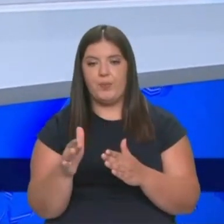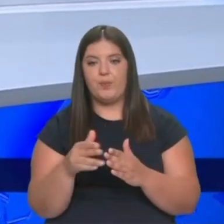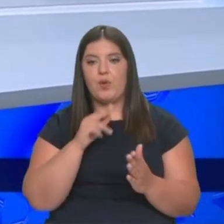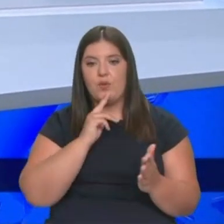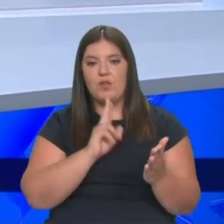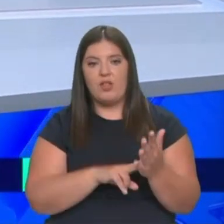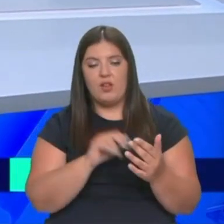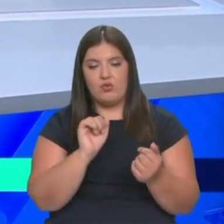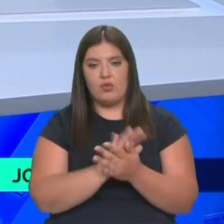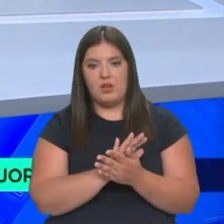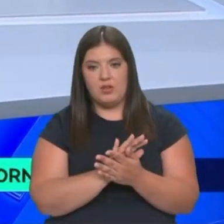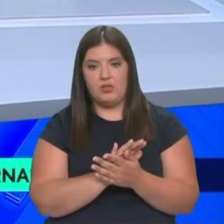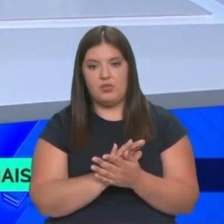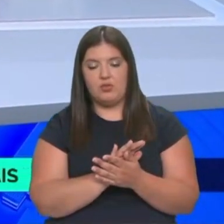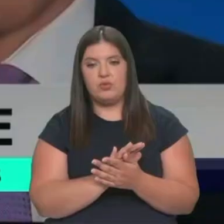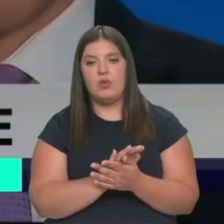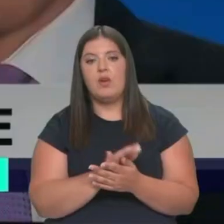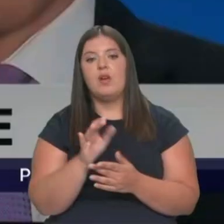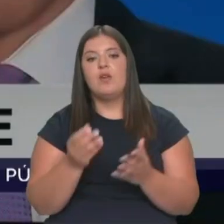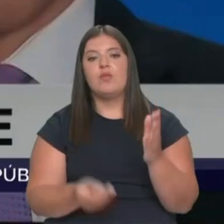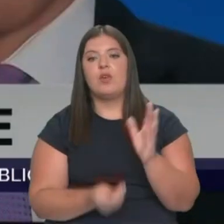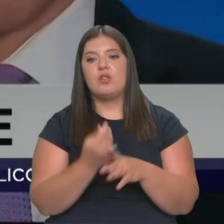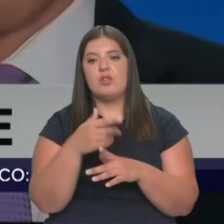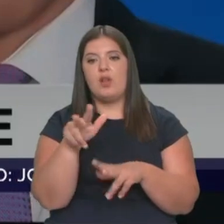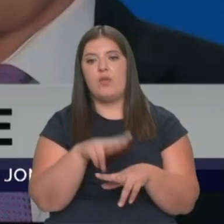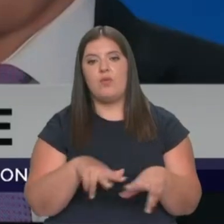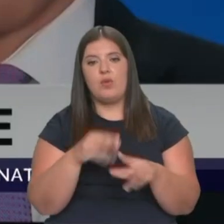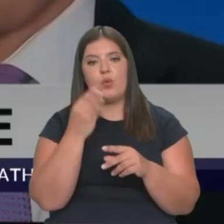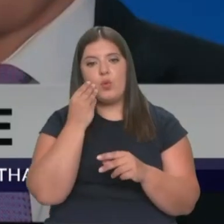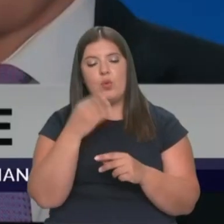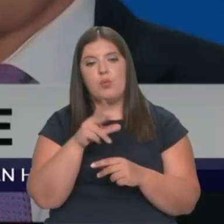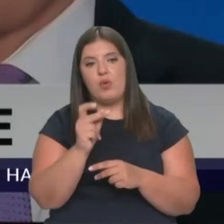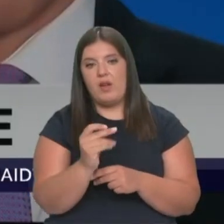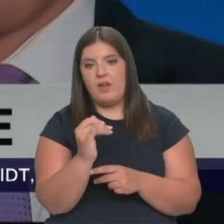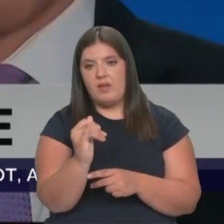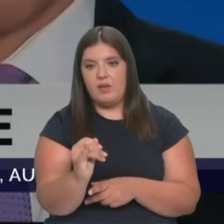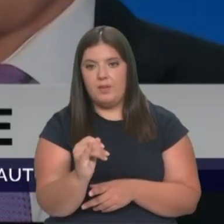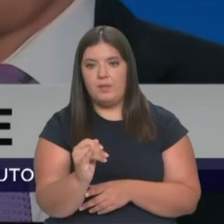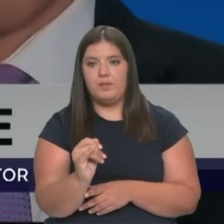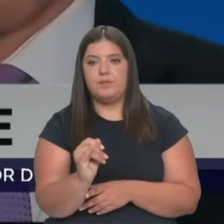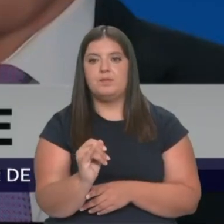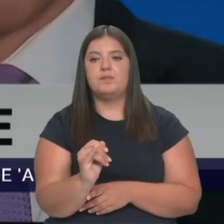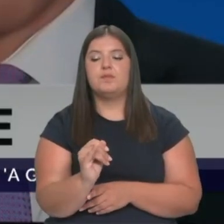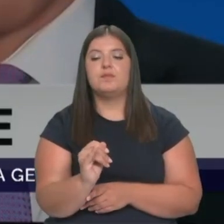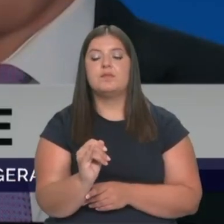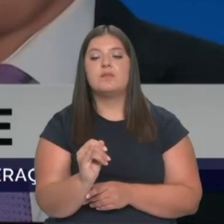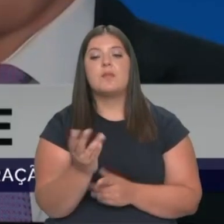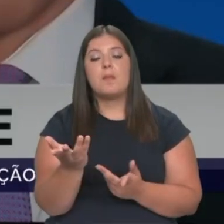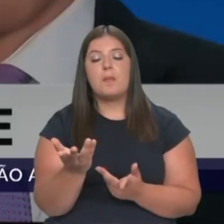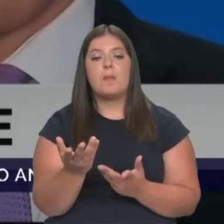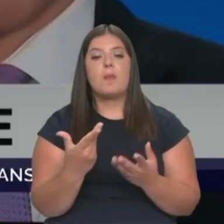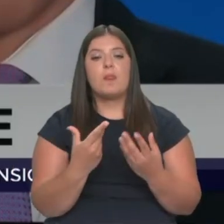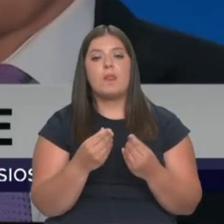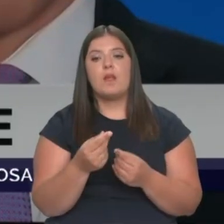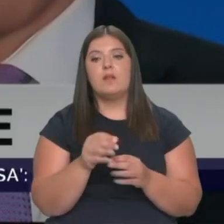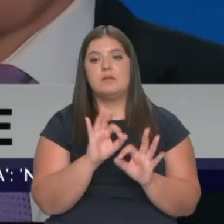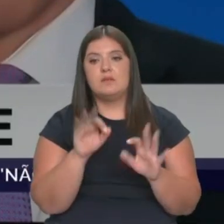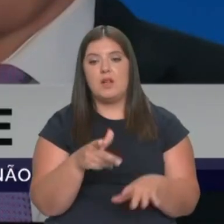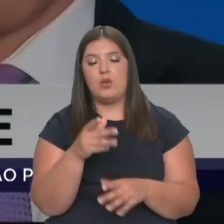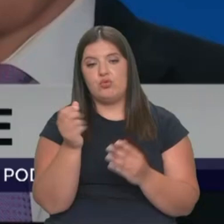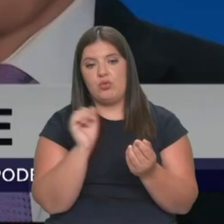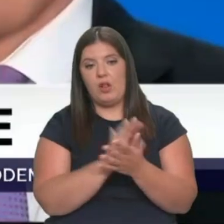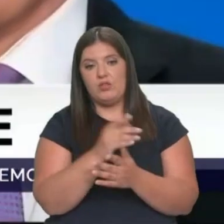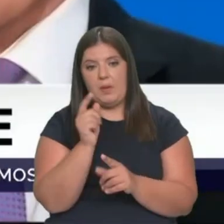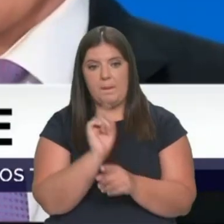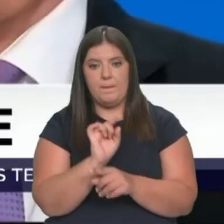verdadeiro jornalista e ao lado como foi gerado um vídeo com inteligência artificial, de exatamente do mesmo